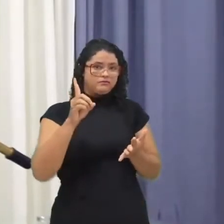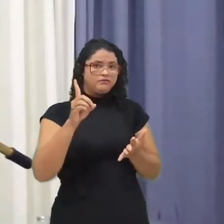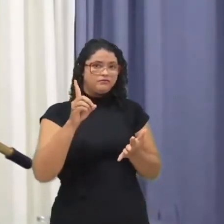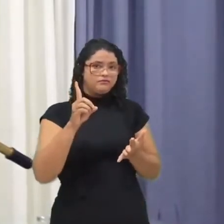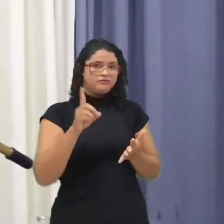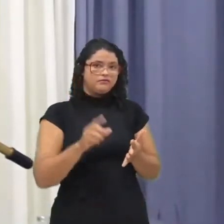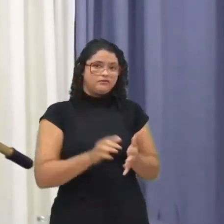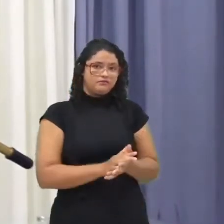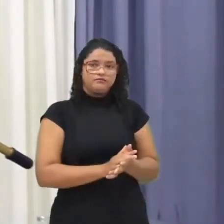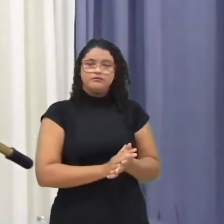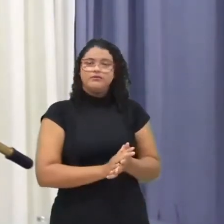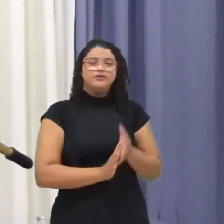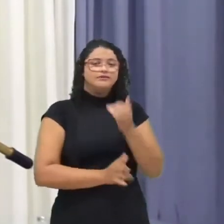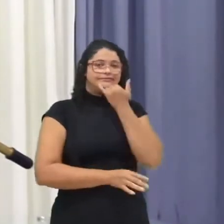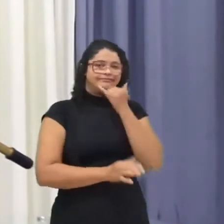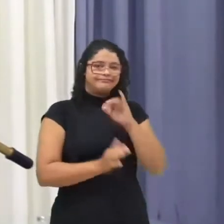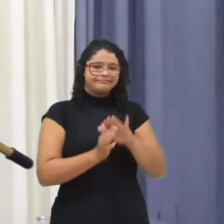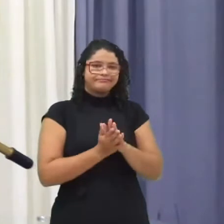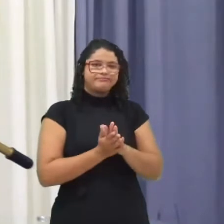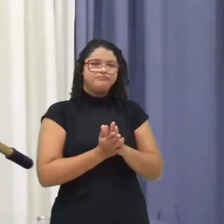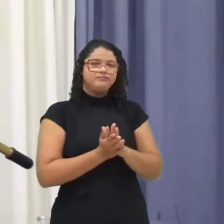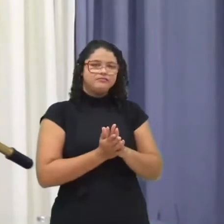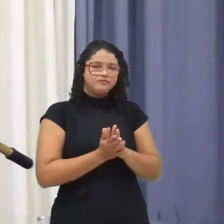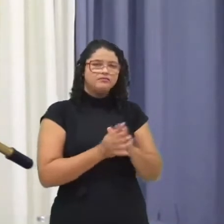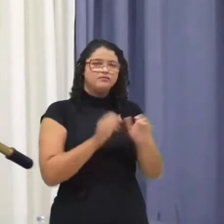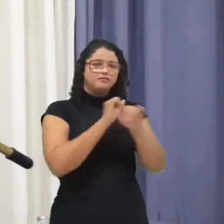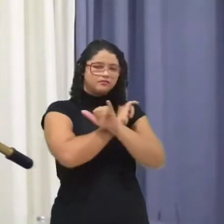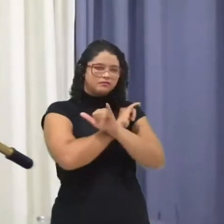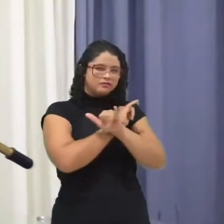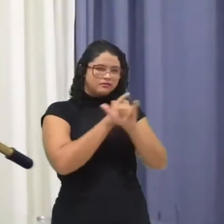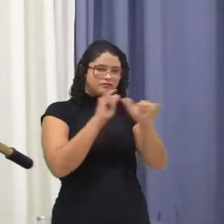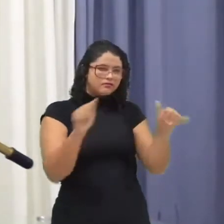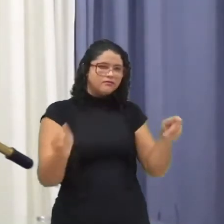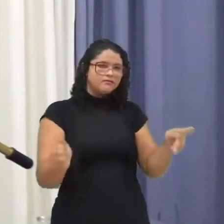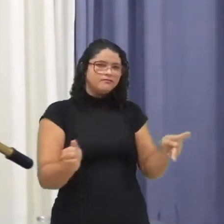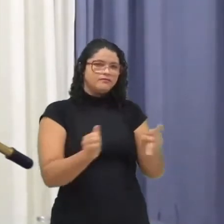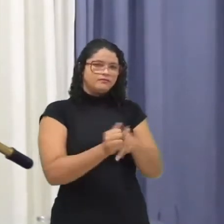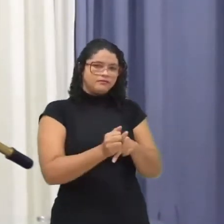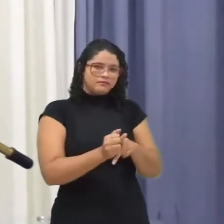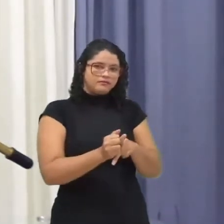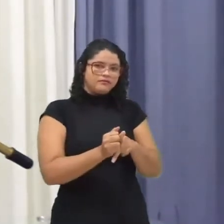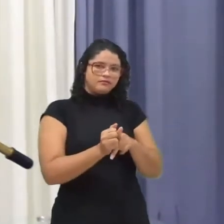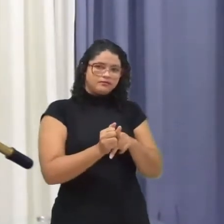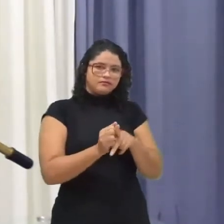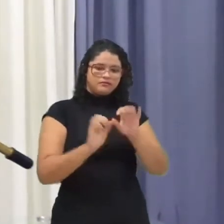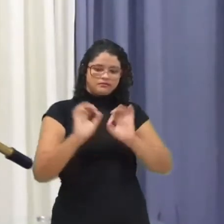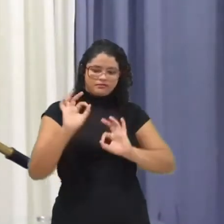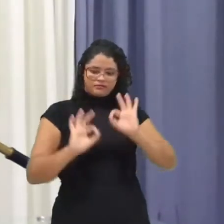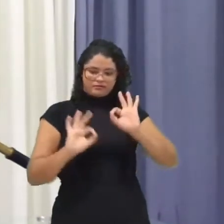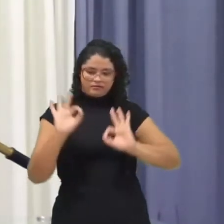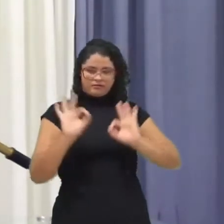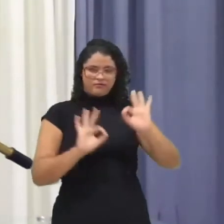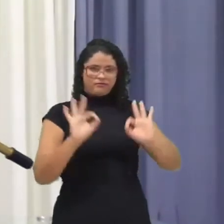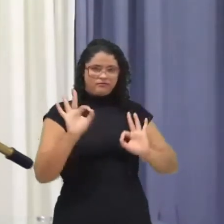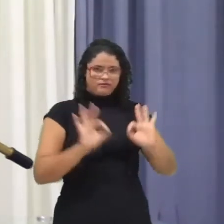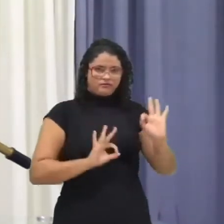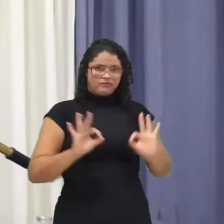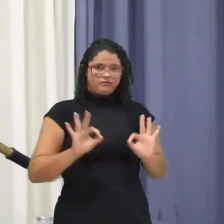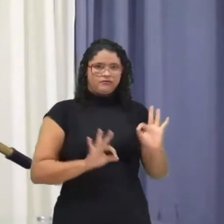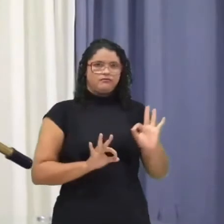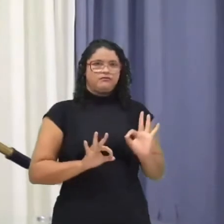aishimalontos, literalmente aquele pego pela lança, formado de aish, lança,